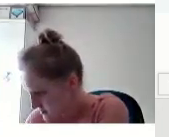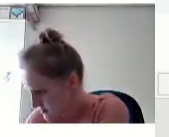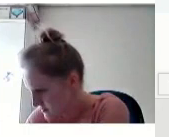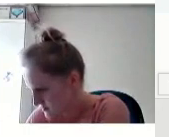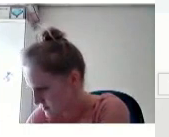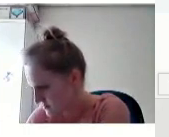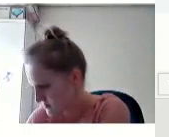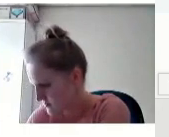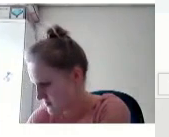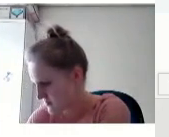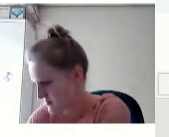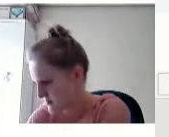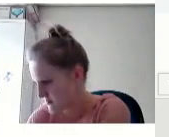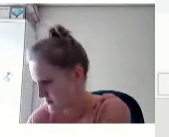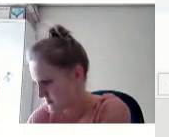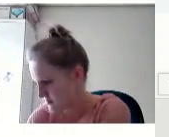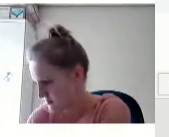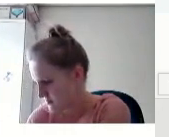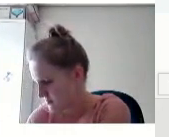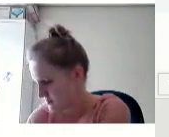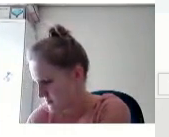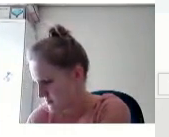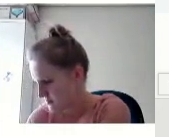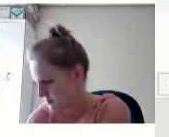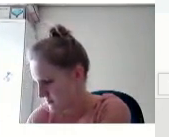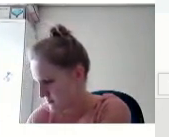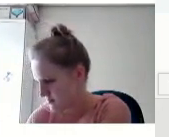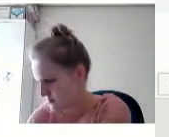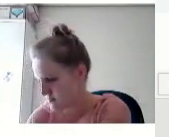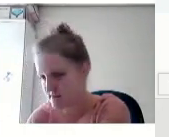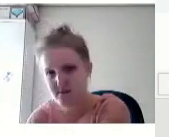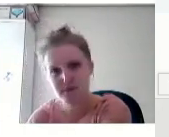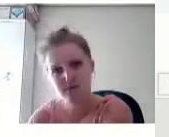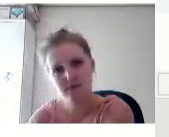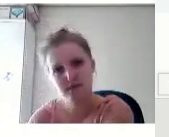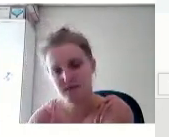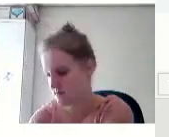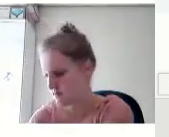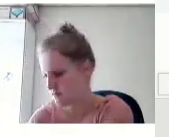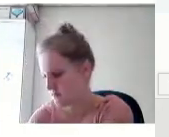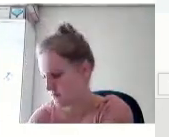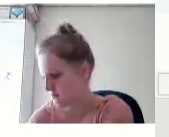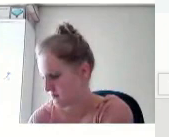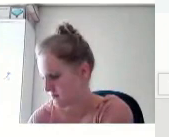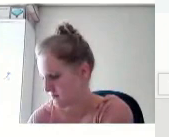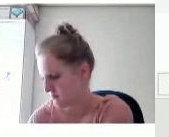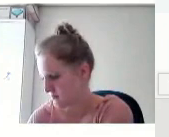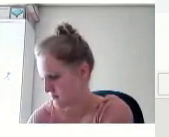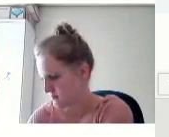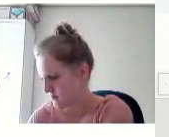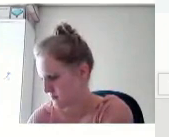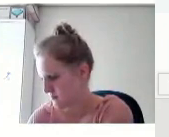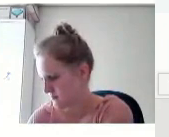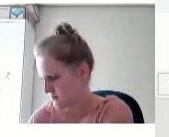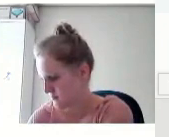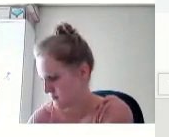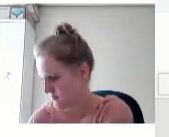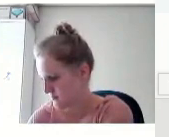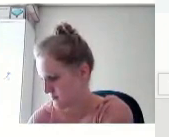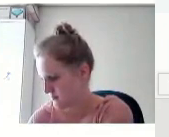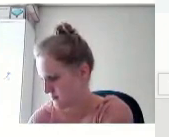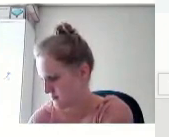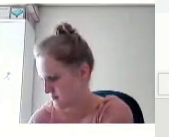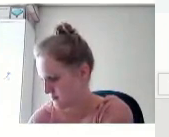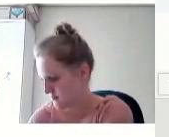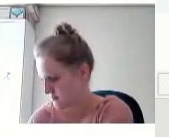clássica, né, lembrando o que é uma funcional, já que a gente está trabalhando bastante sobre em termos de funcionais, né? Então, a